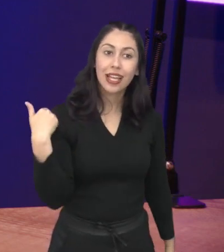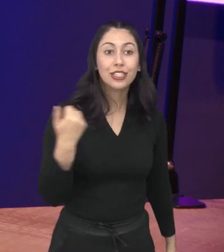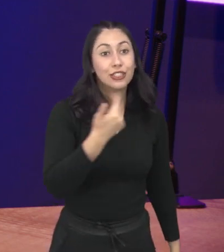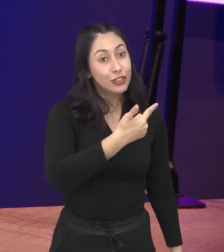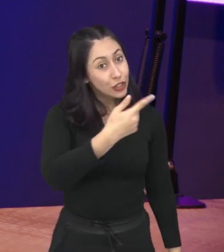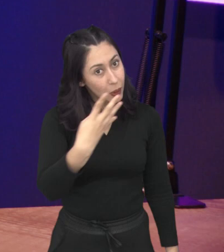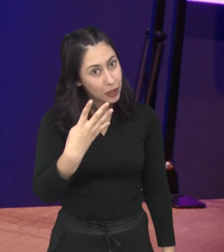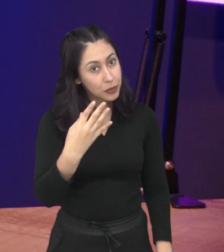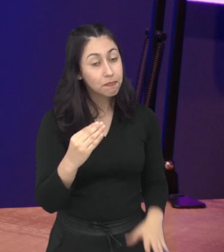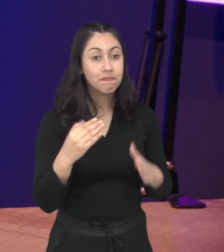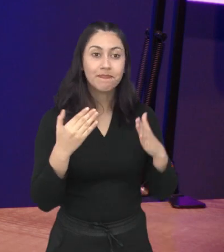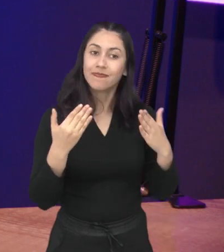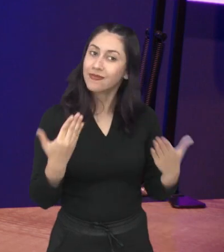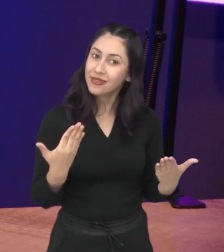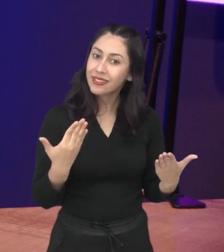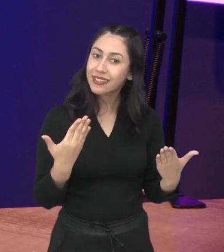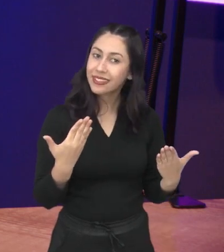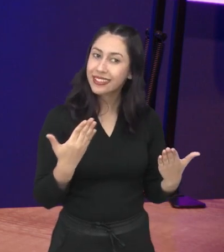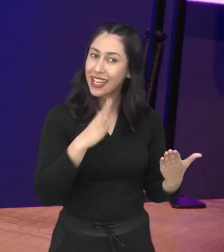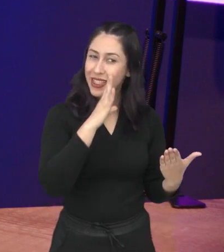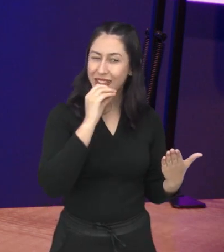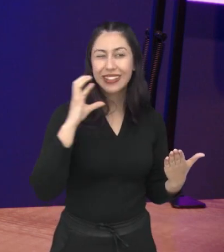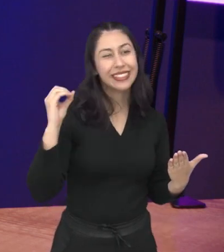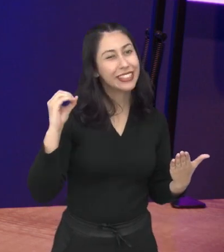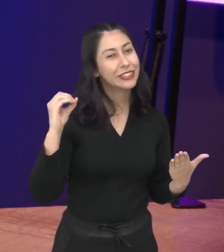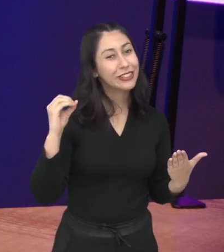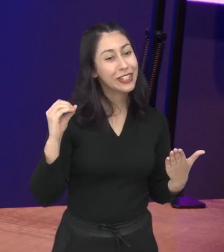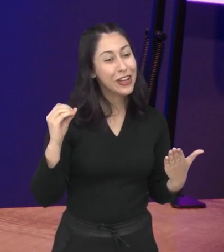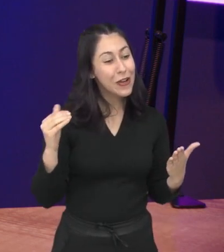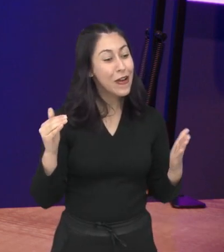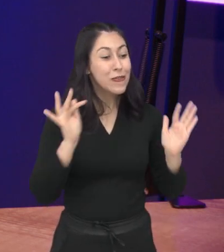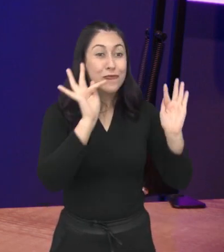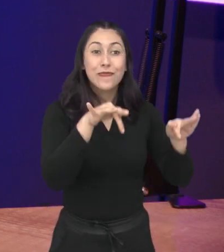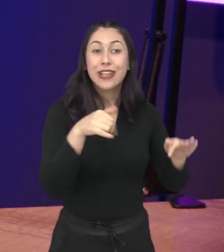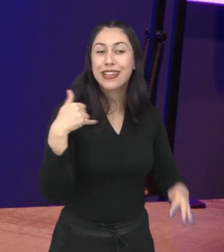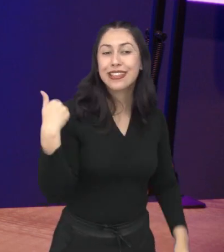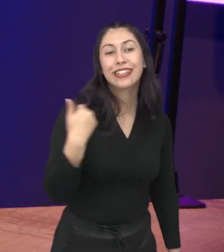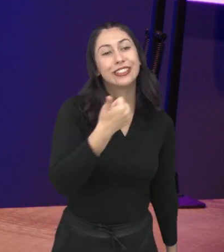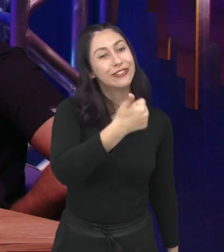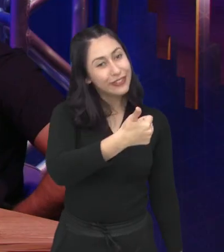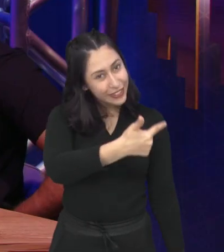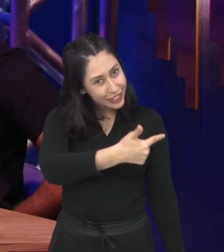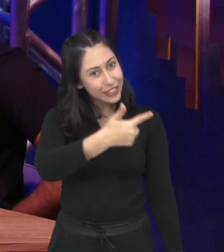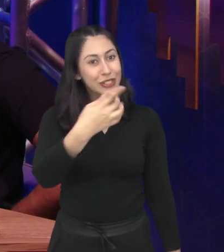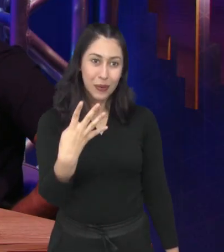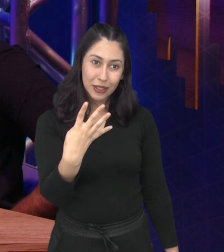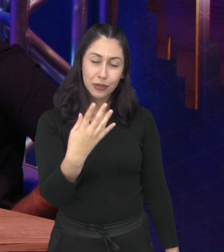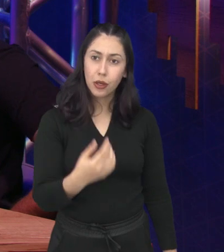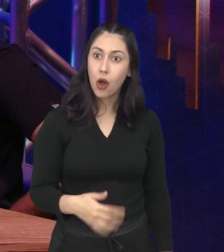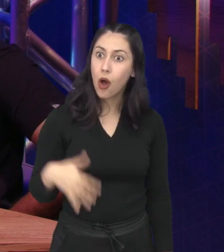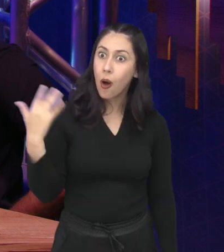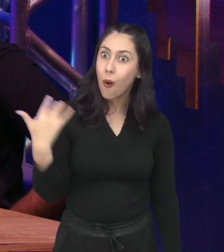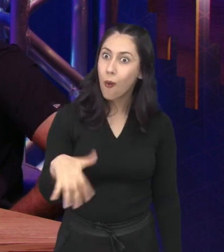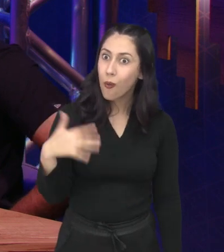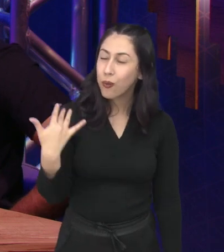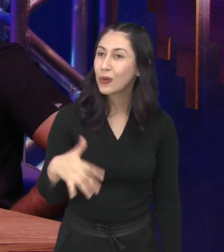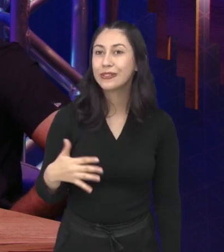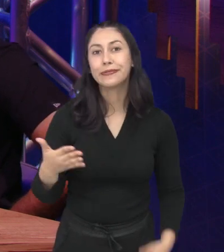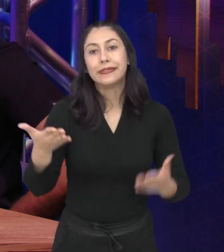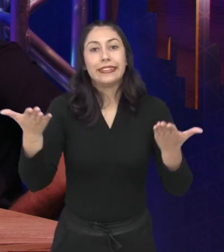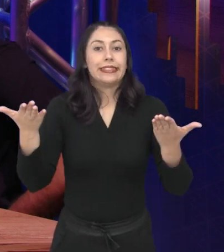medicina, para a psicologia, o adolescente é adolescente até 24 anos. Caramba! Olha